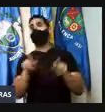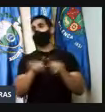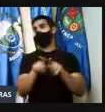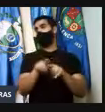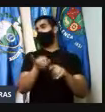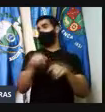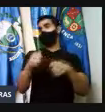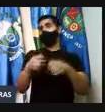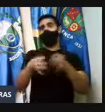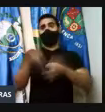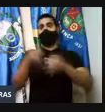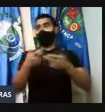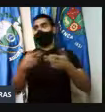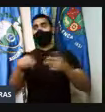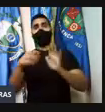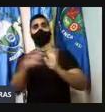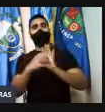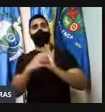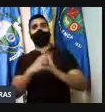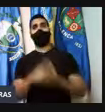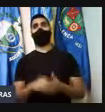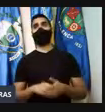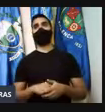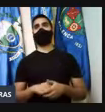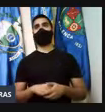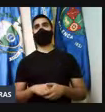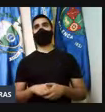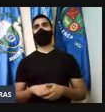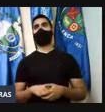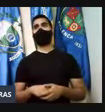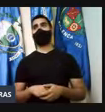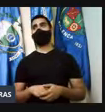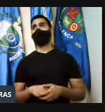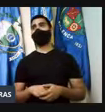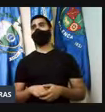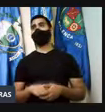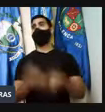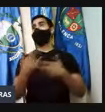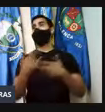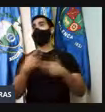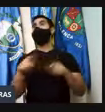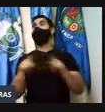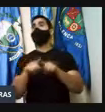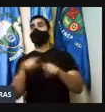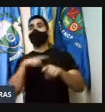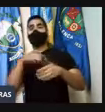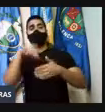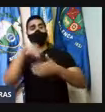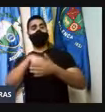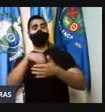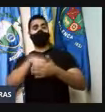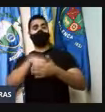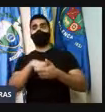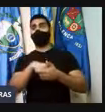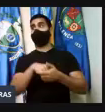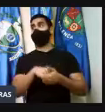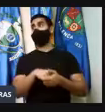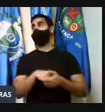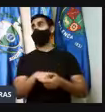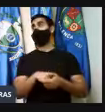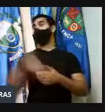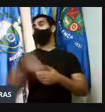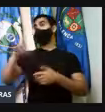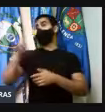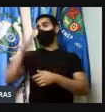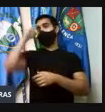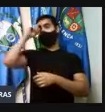senhora. A outra situação que está votada a convocação do prestador de serviço e diretor